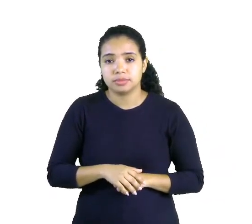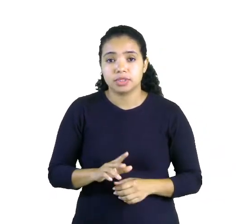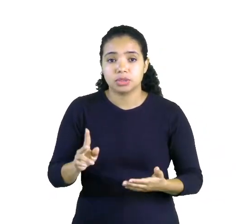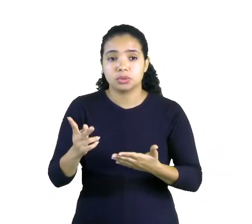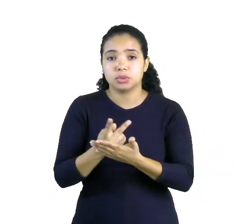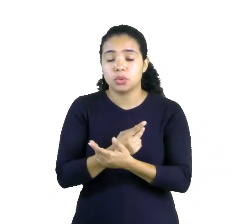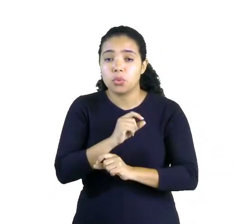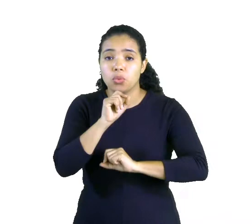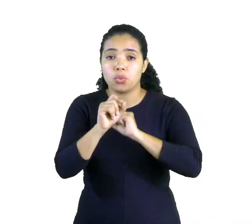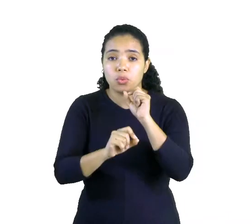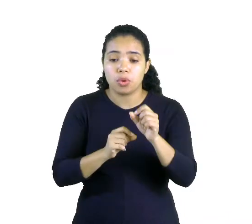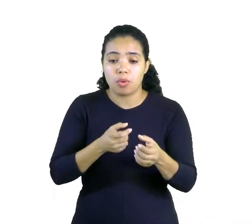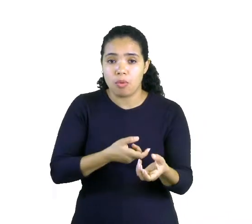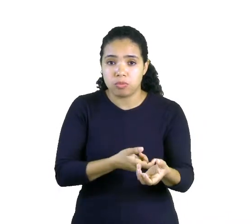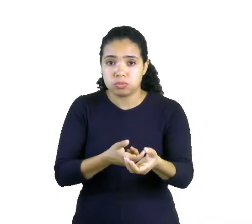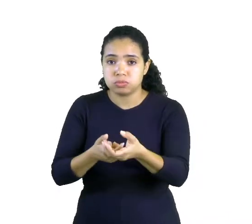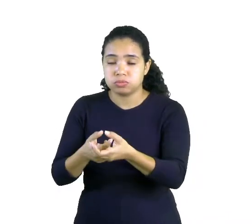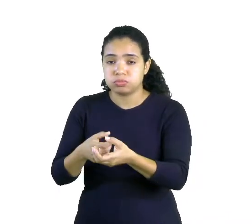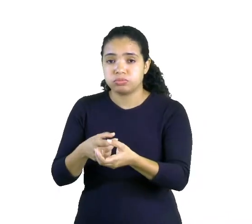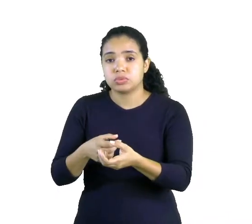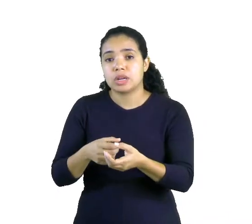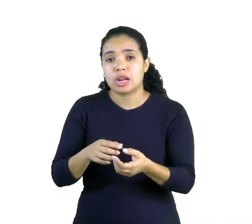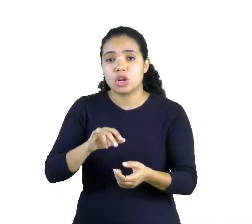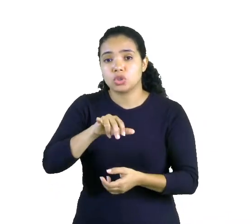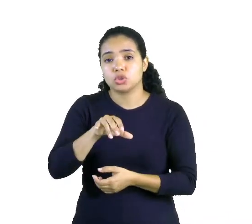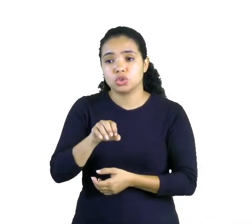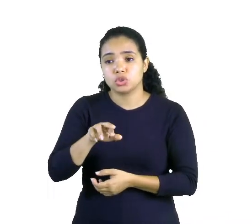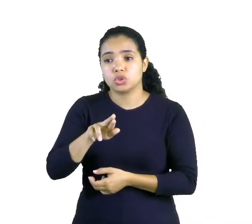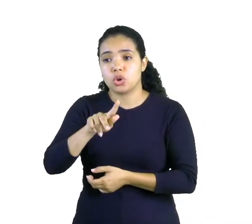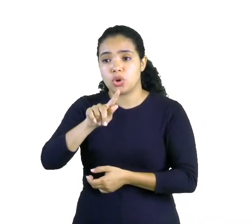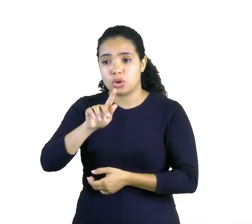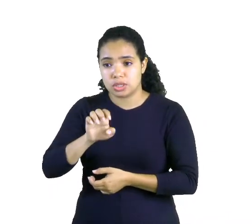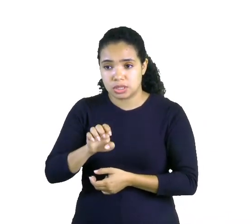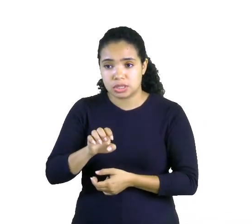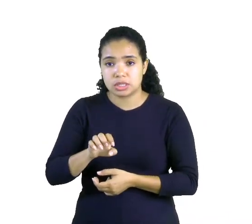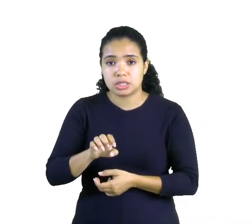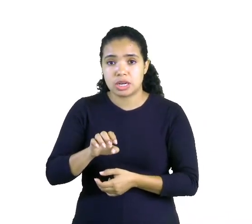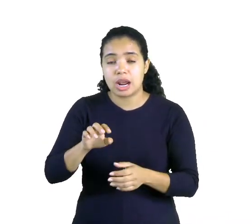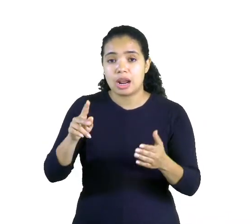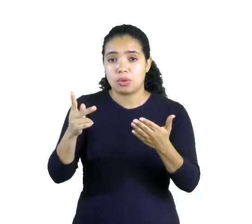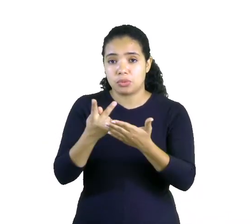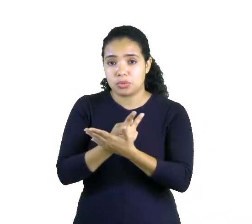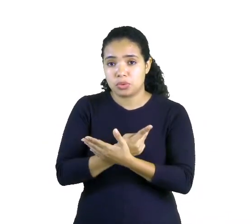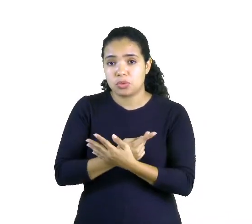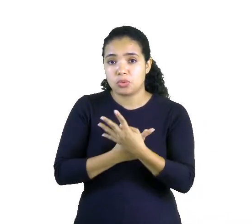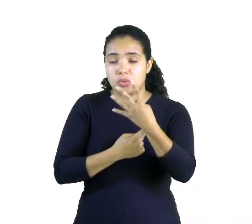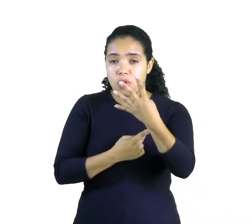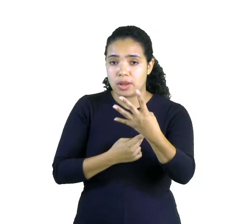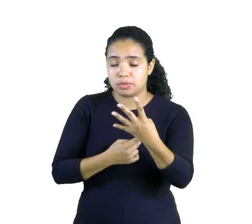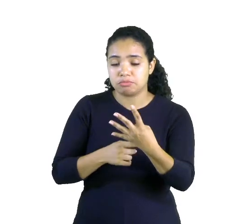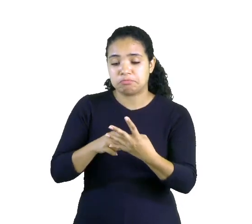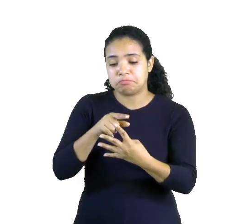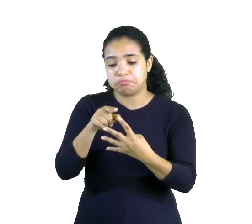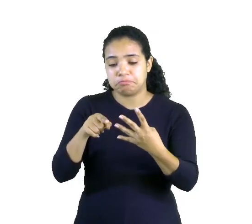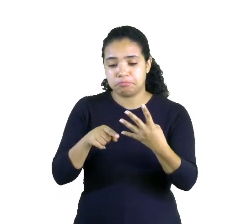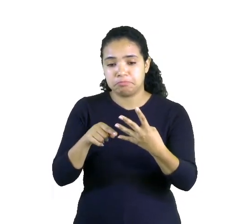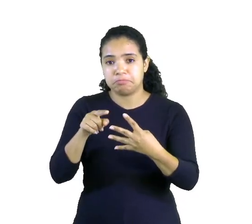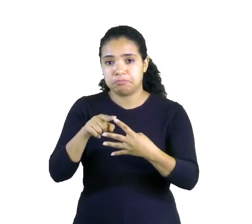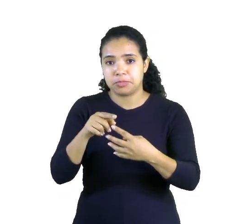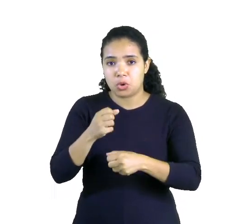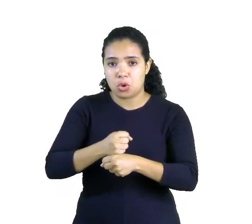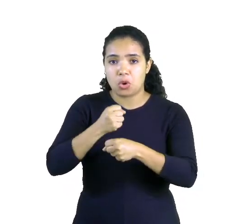dos Bombeiros, Coronel Jorge Lopes, atribuiu o acidente à soma de 4 fatores: obra